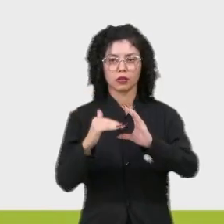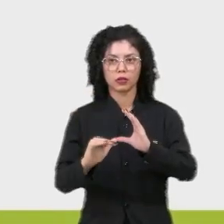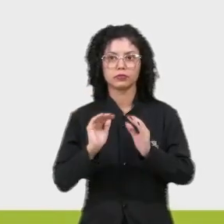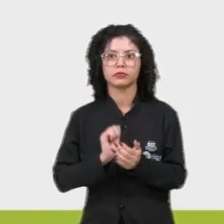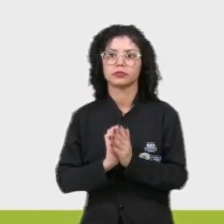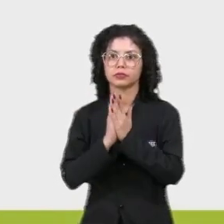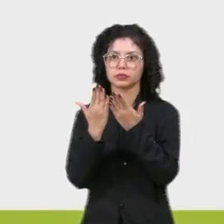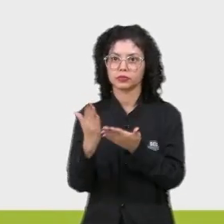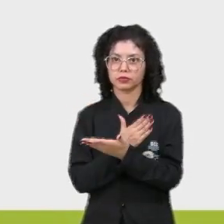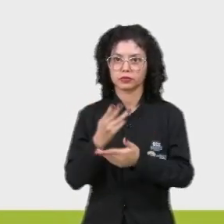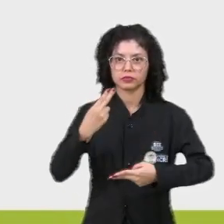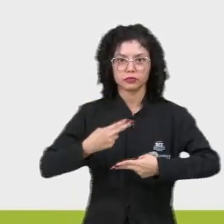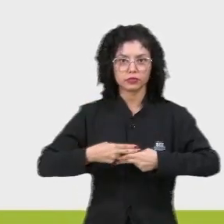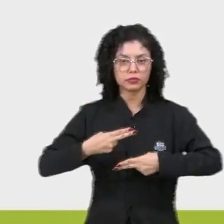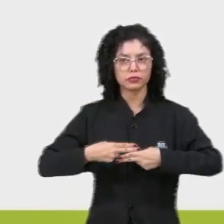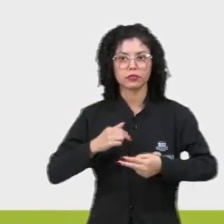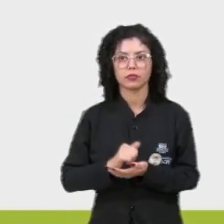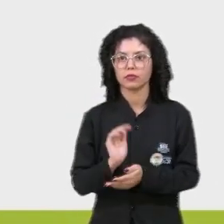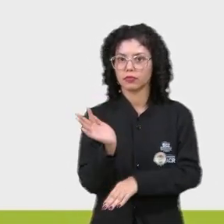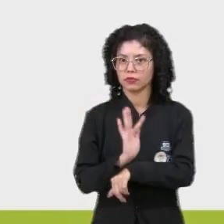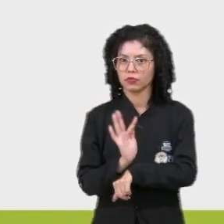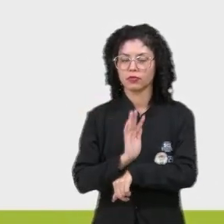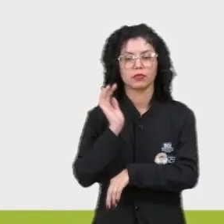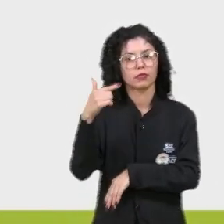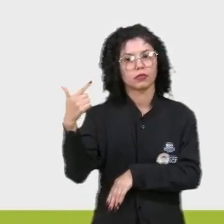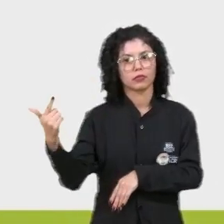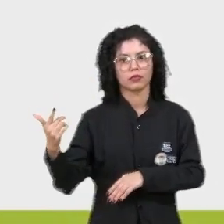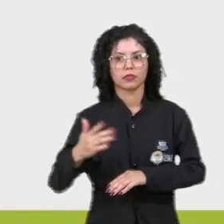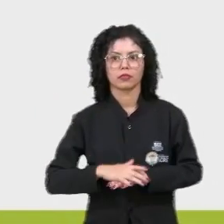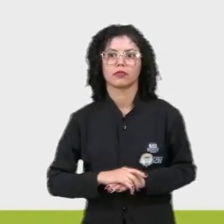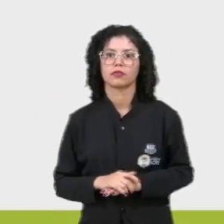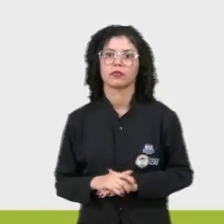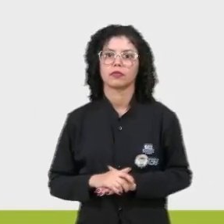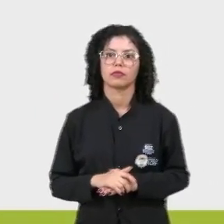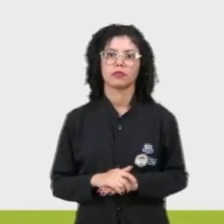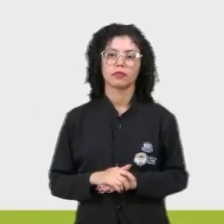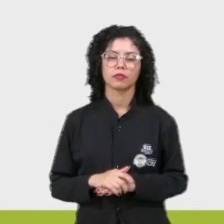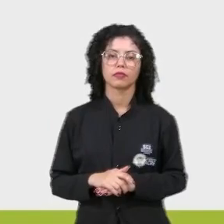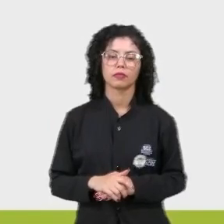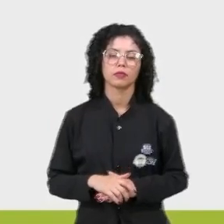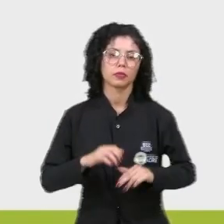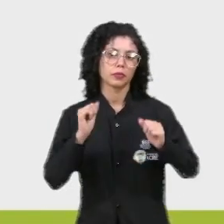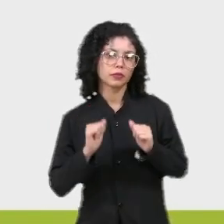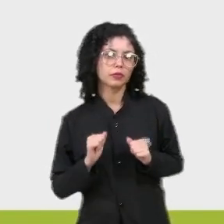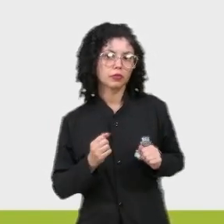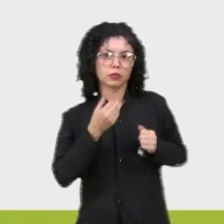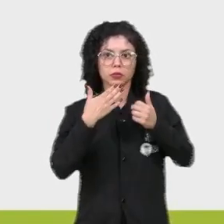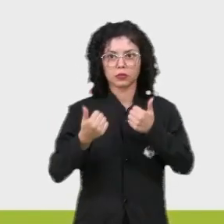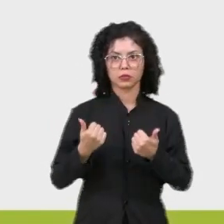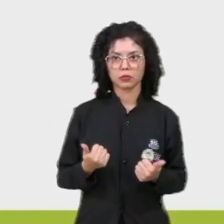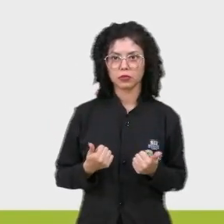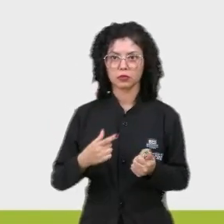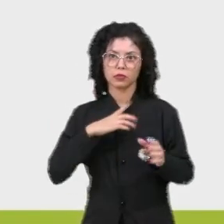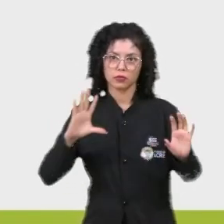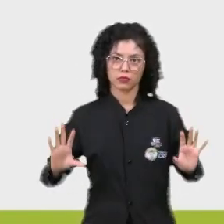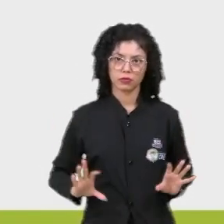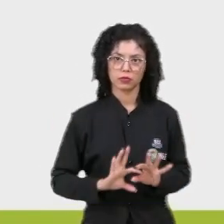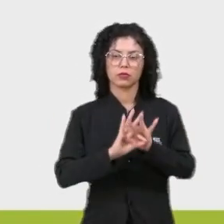publicidade, livro, novela, filme, etc. Então, eu posso muito bem ter uma